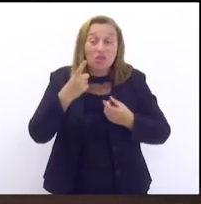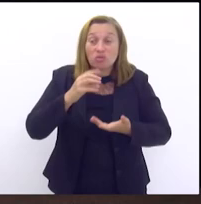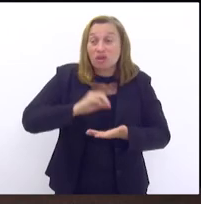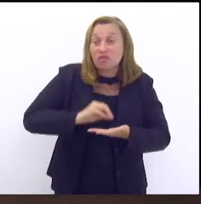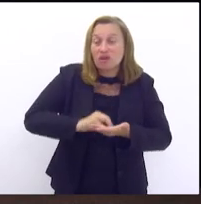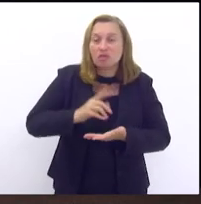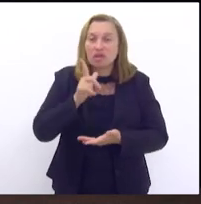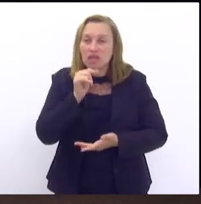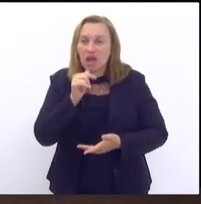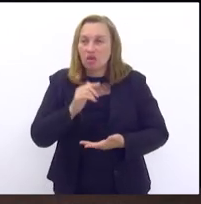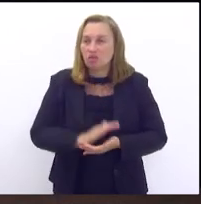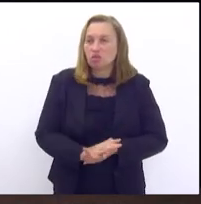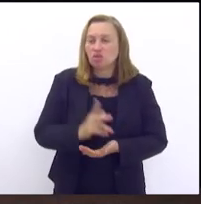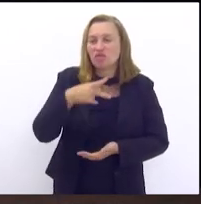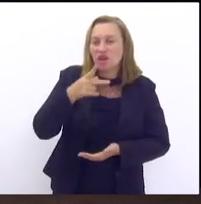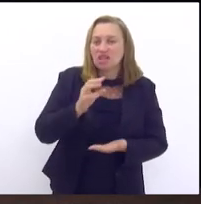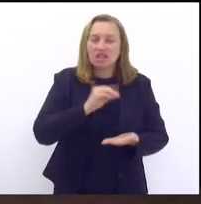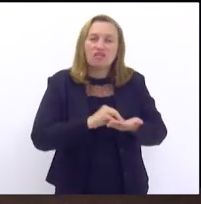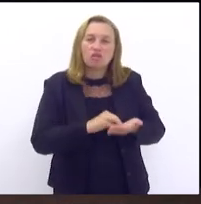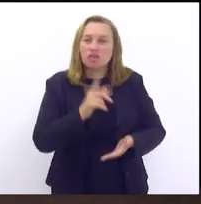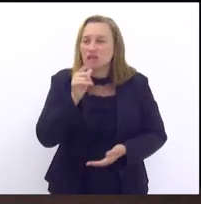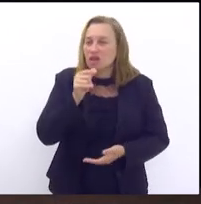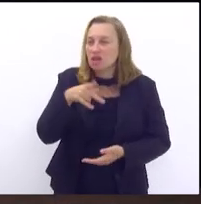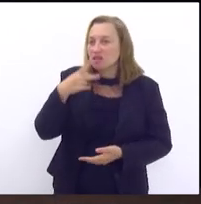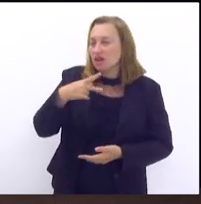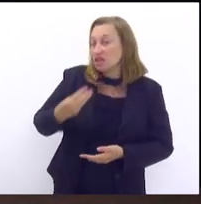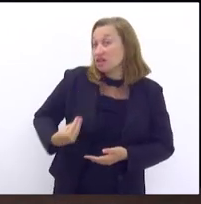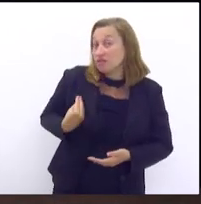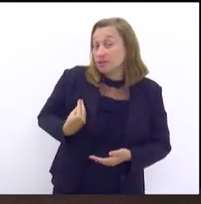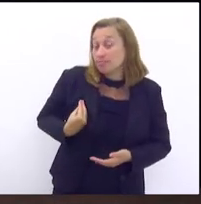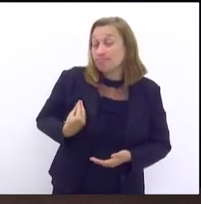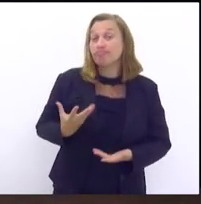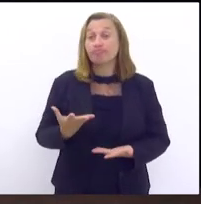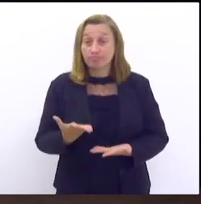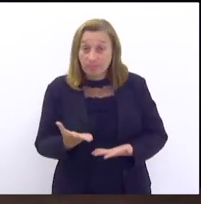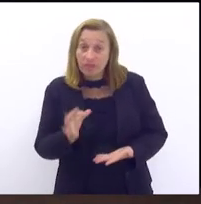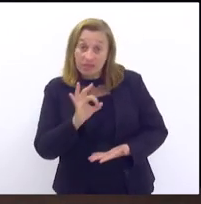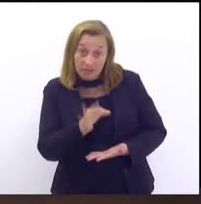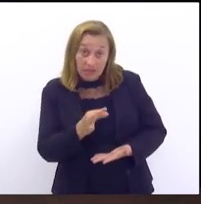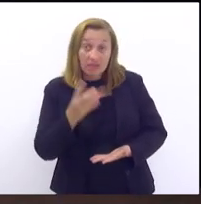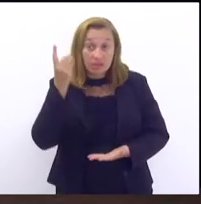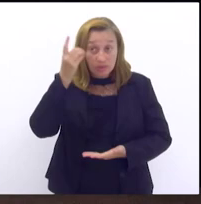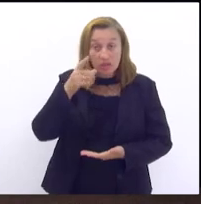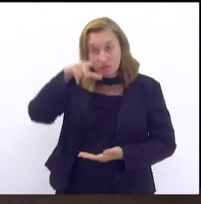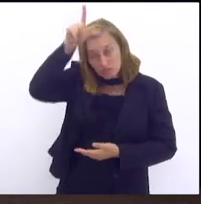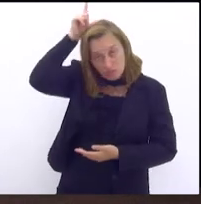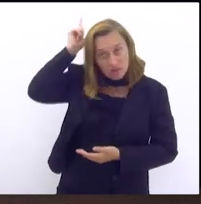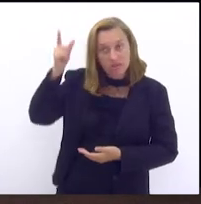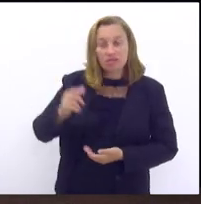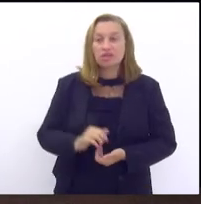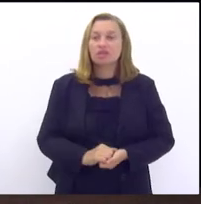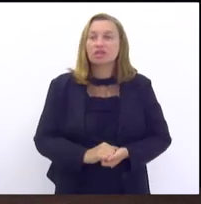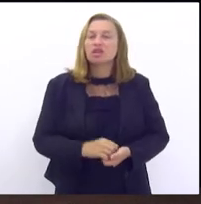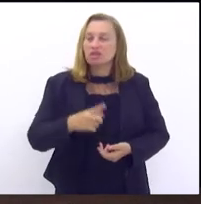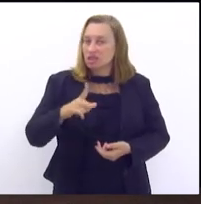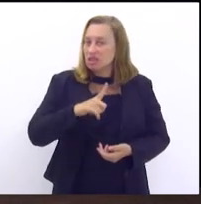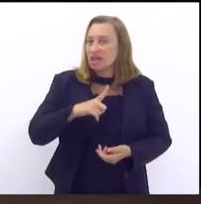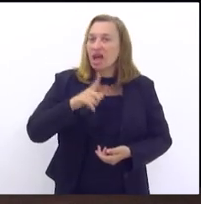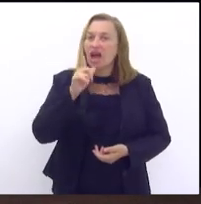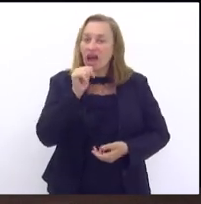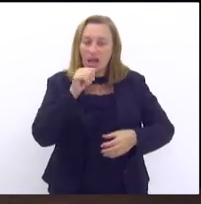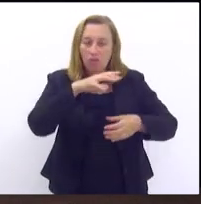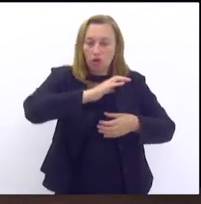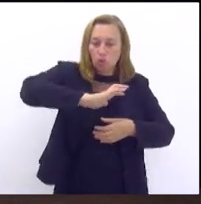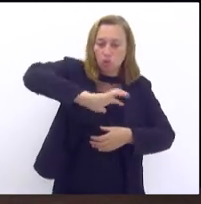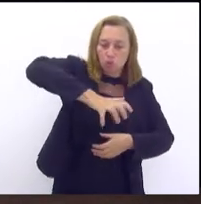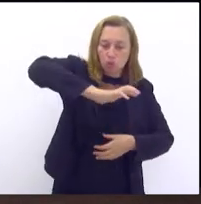d'água. E quando a gente fala da falta d'água, a gente fala da vida. Certo, deputado Paulo? Falta da vida. Se você tem água na torneira,